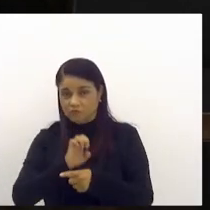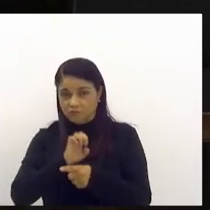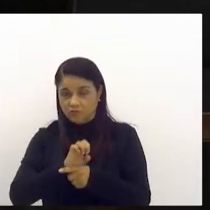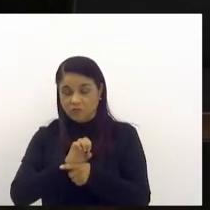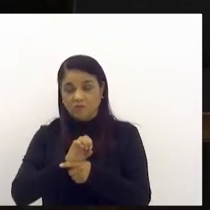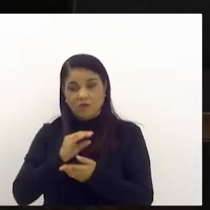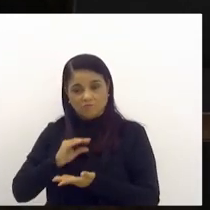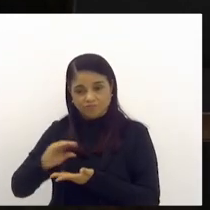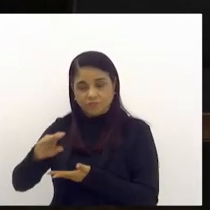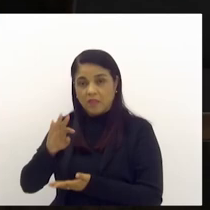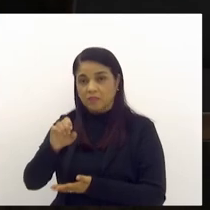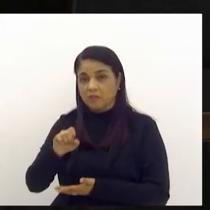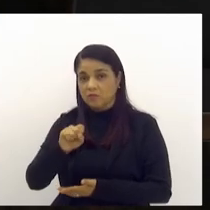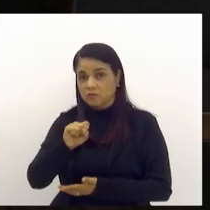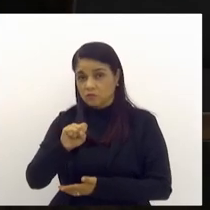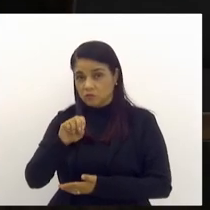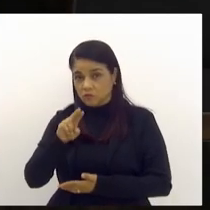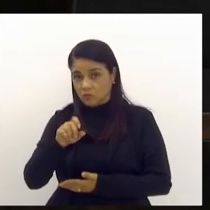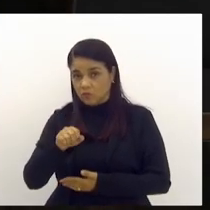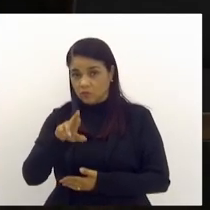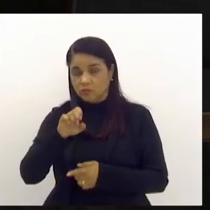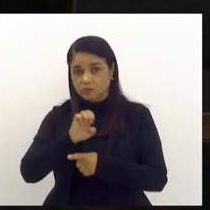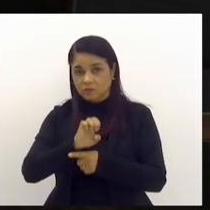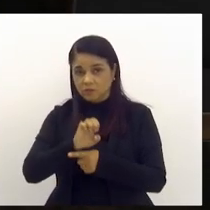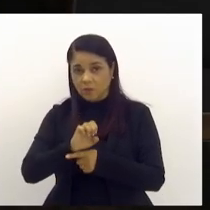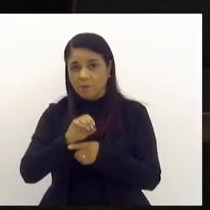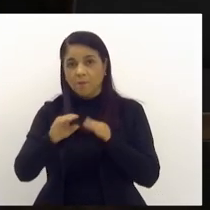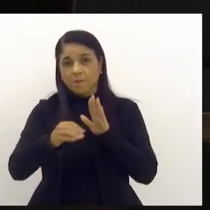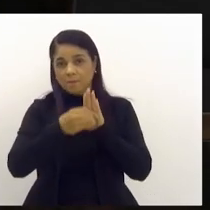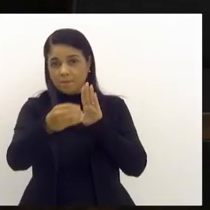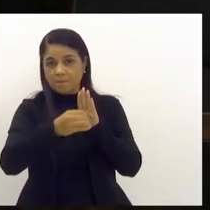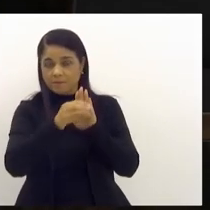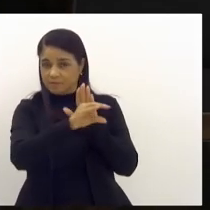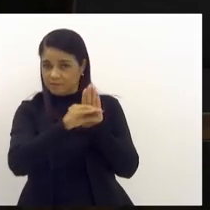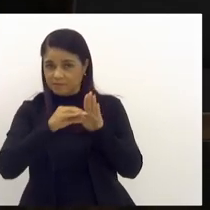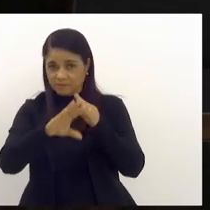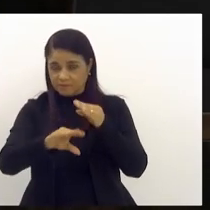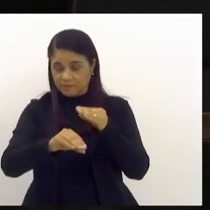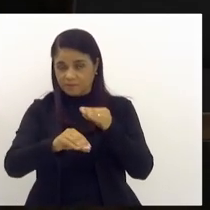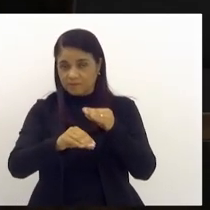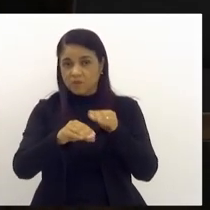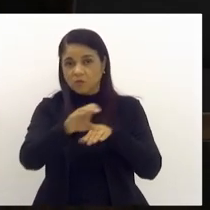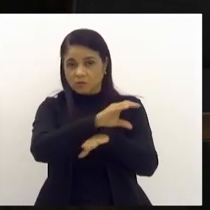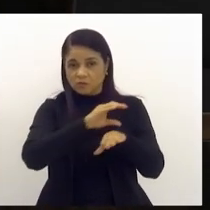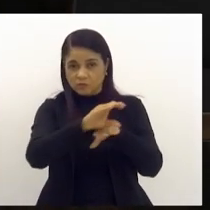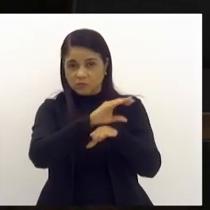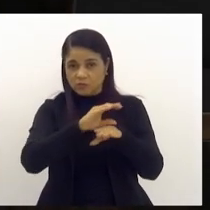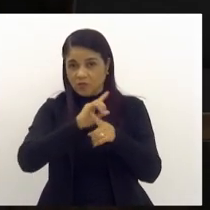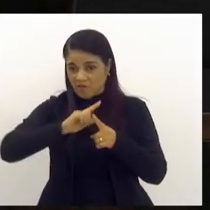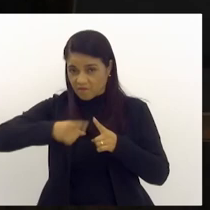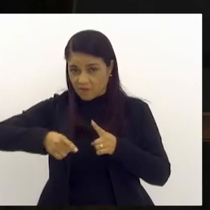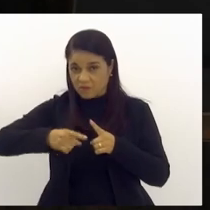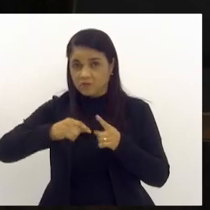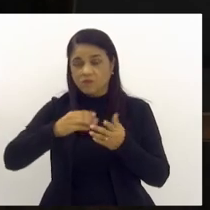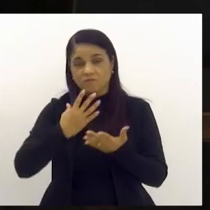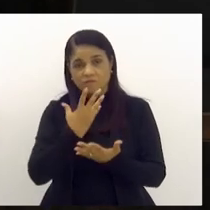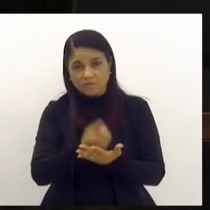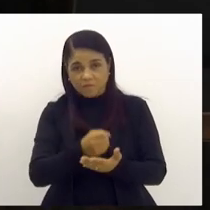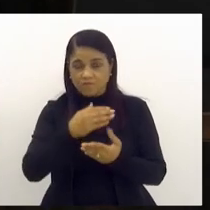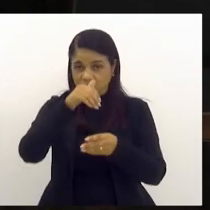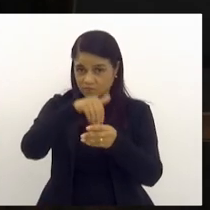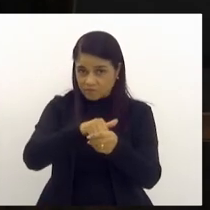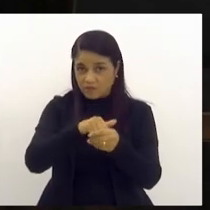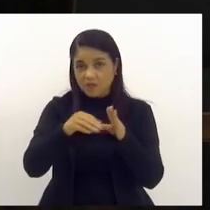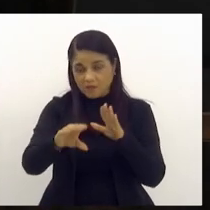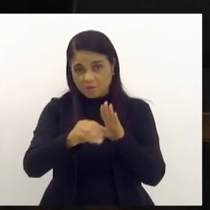Tesouro Estadual. Parecer da Comissão de Emendas Constitucionais e Vetos, favorável ao mérito e favorável